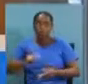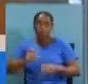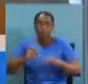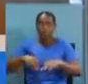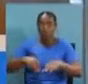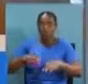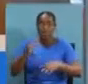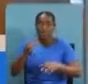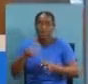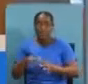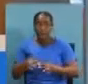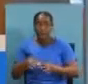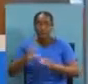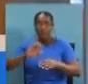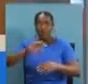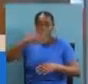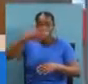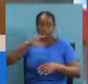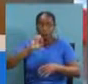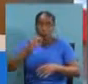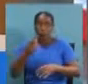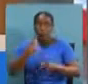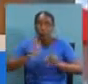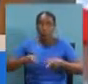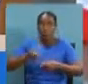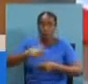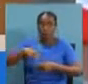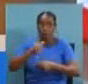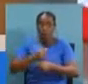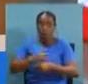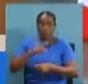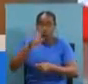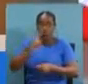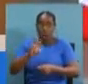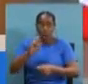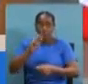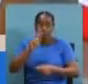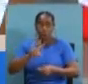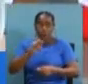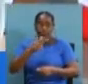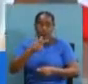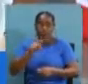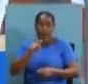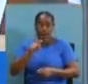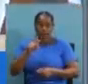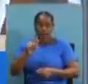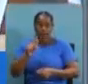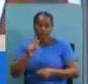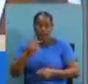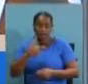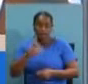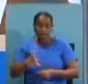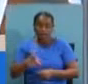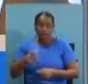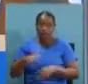de setembro, princípio de outubro, nota tem começado a nossa operação uma segunda ATR, em que nota bate adicionar mais